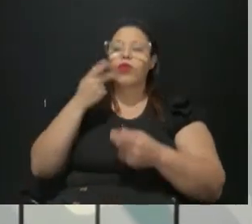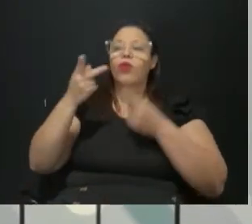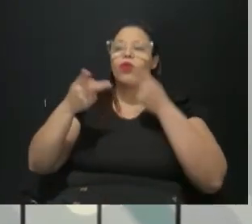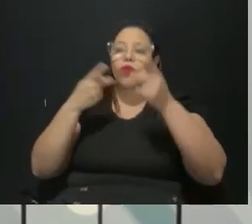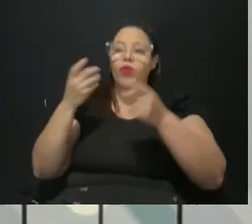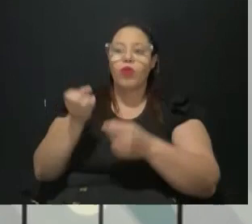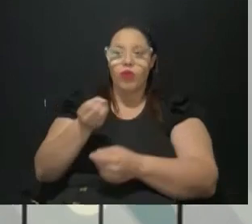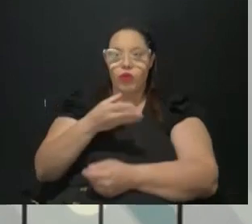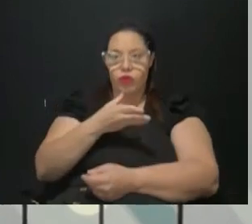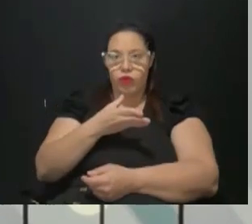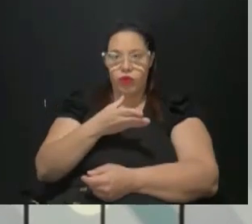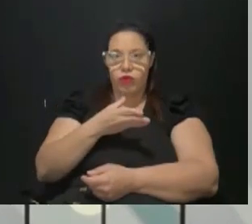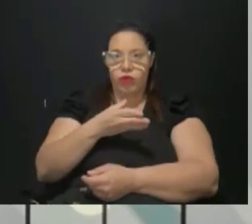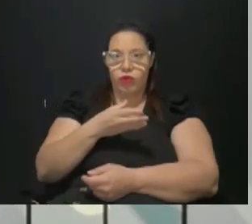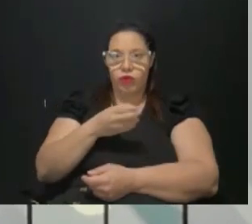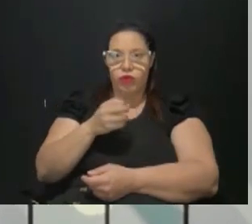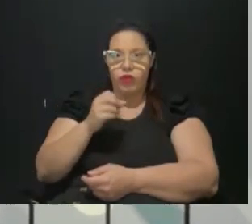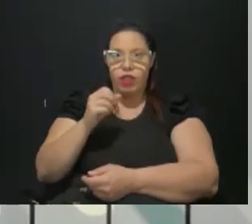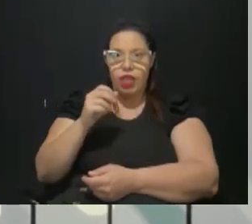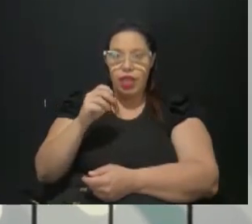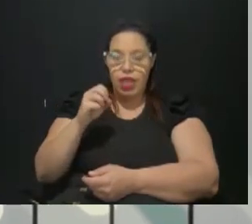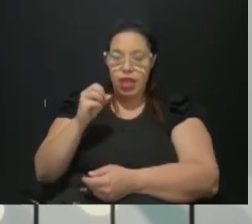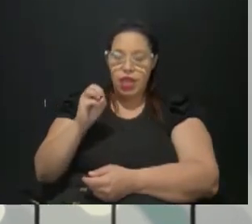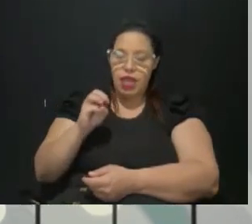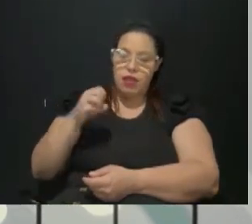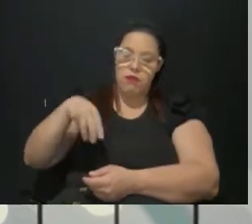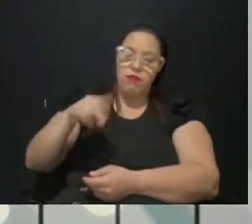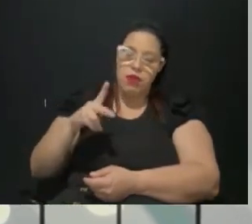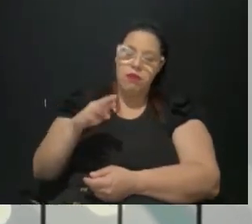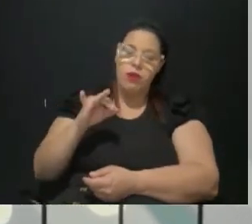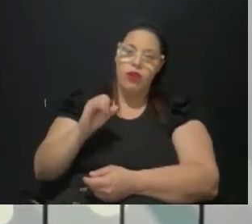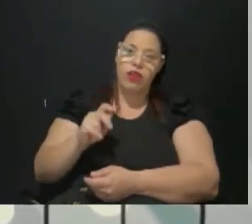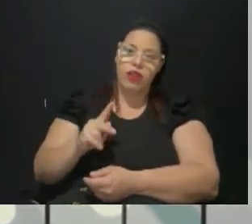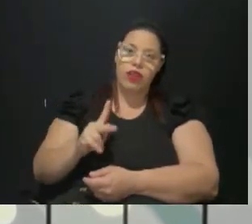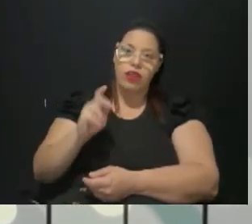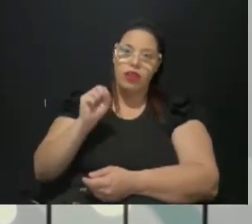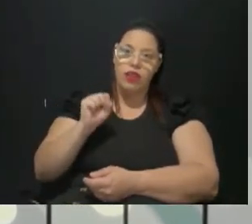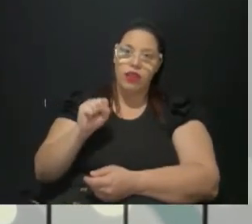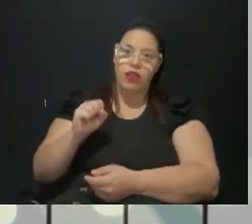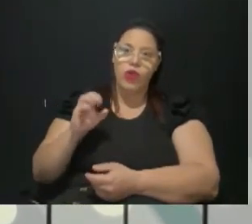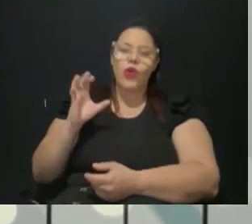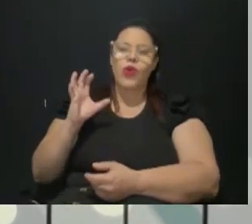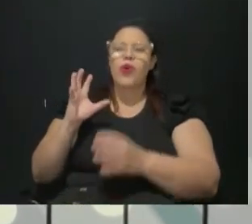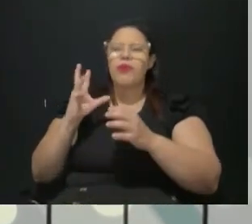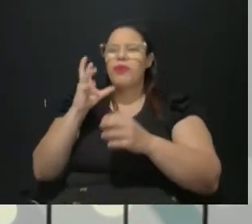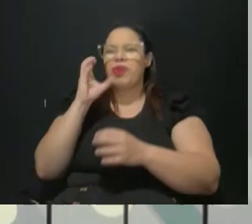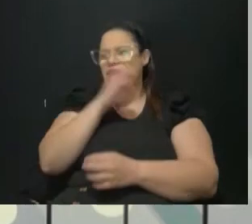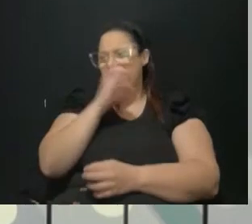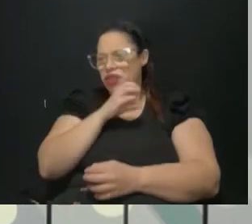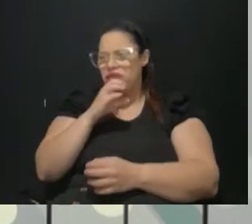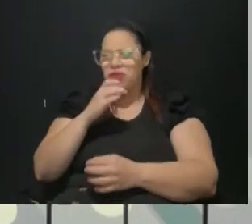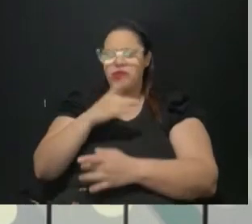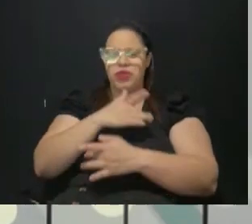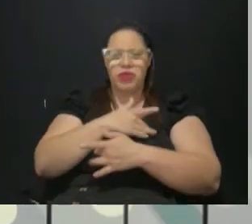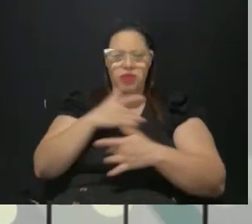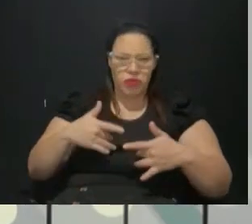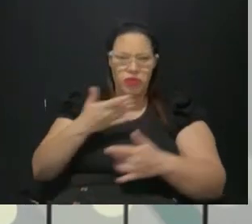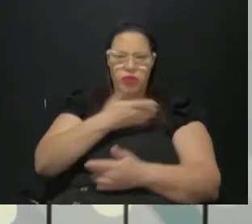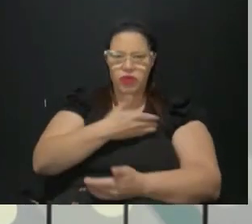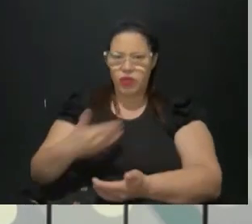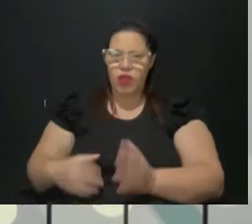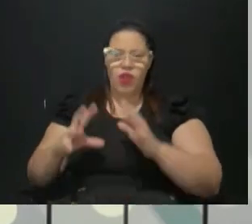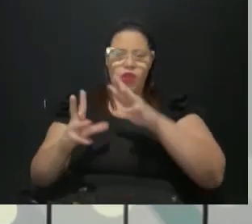anunciou recentemente que a Mpox é mais uma vez emergência de saúde pública de